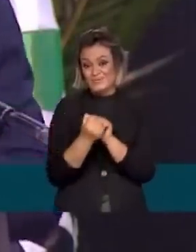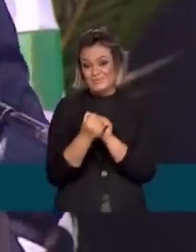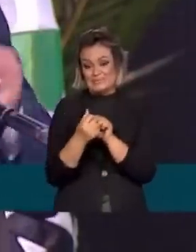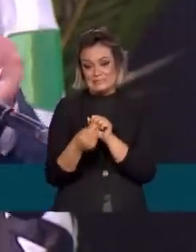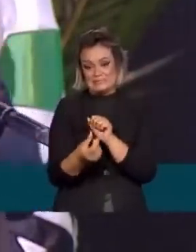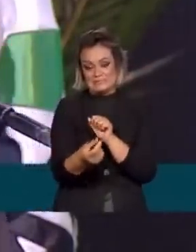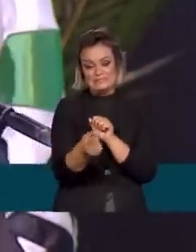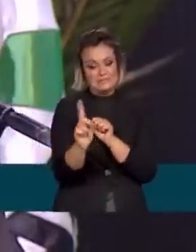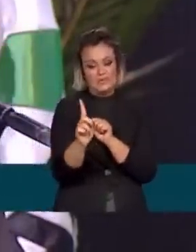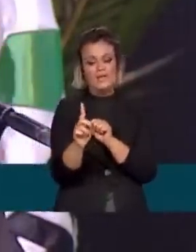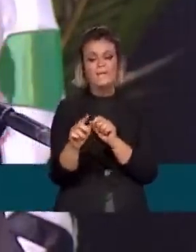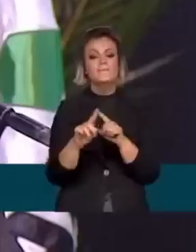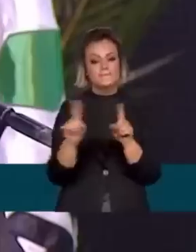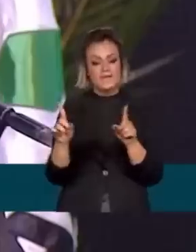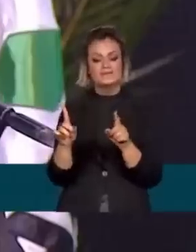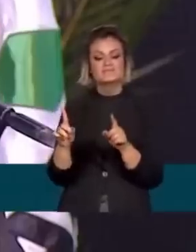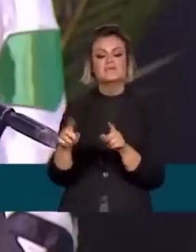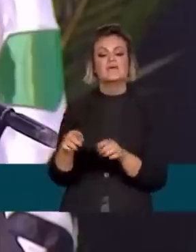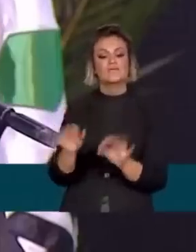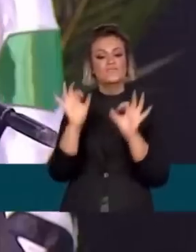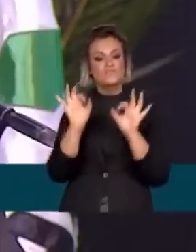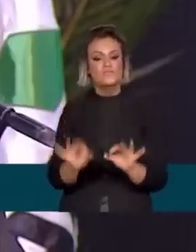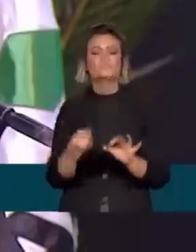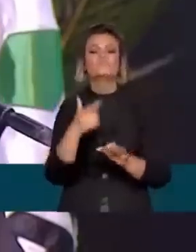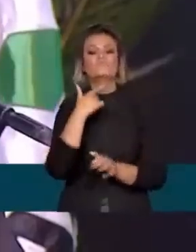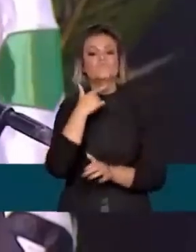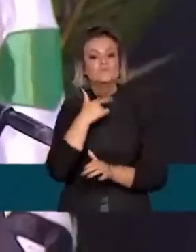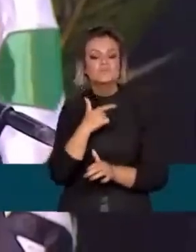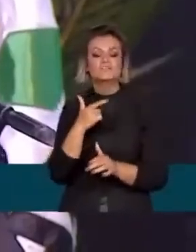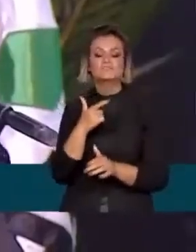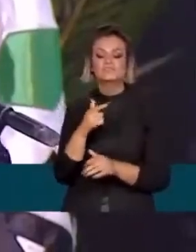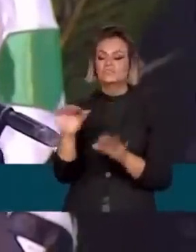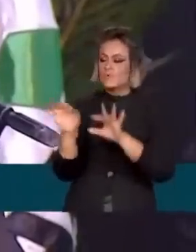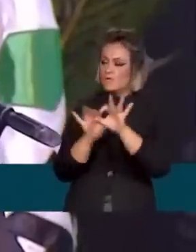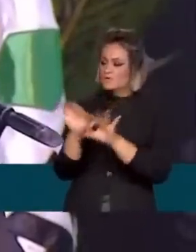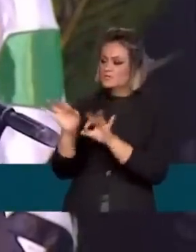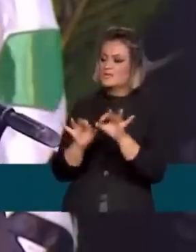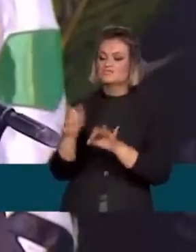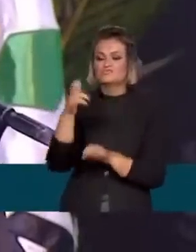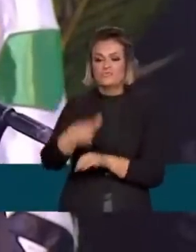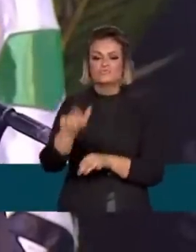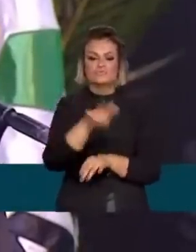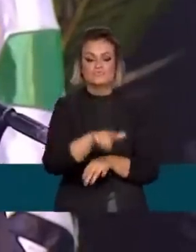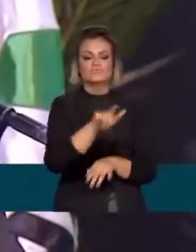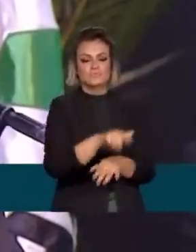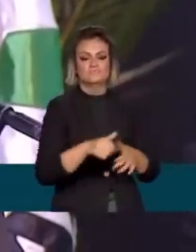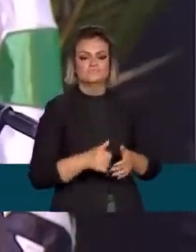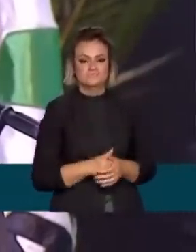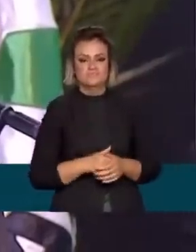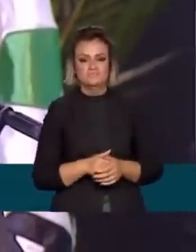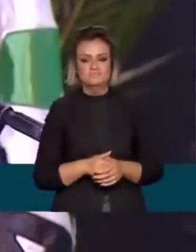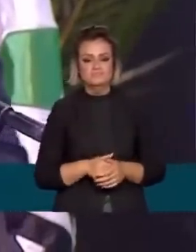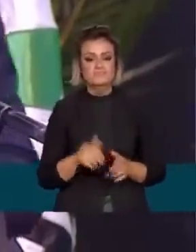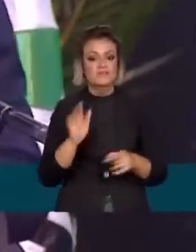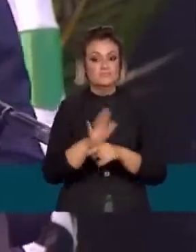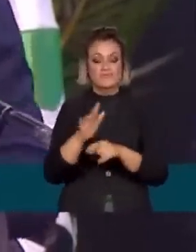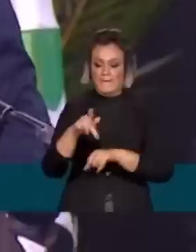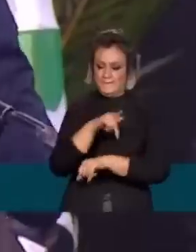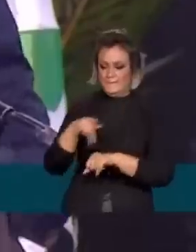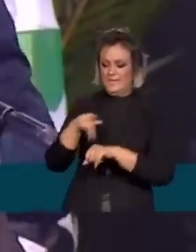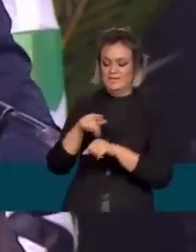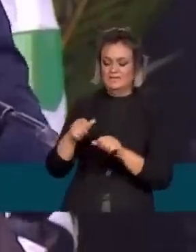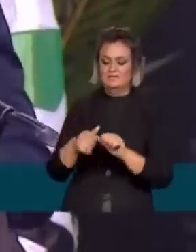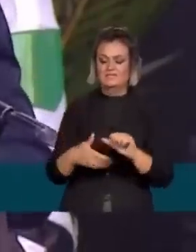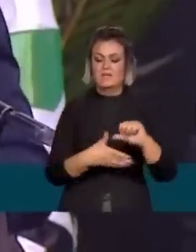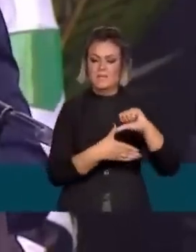sua presença, mas volto com a firme vontade de reorganizar a Unasul. Fazer com que os países da América do